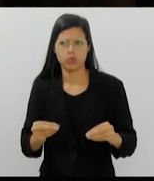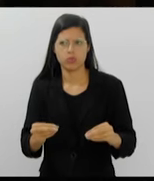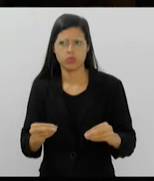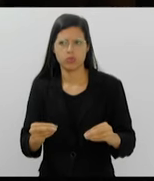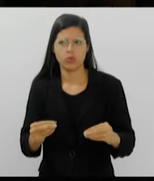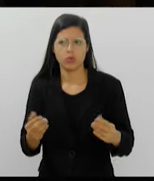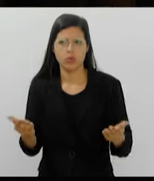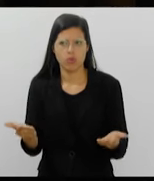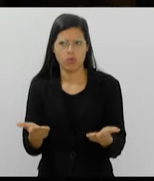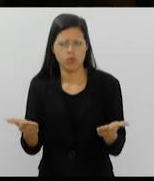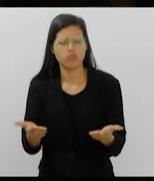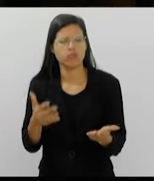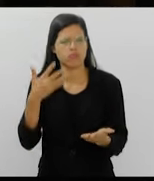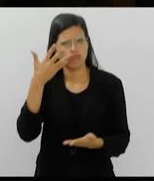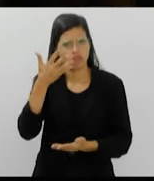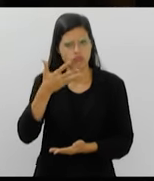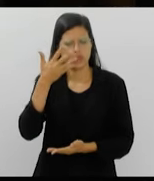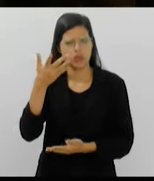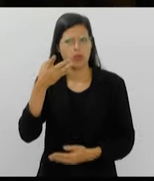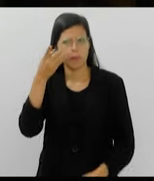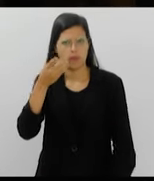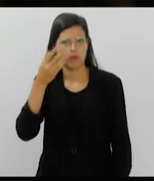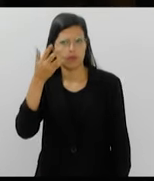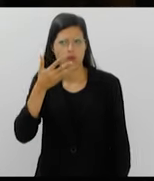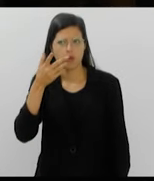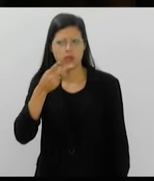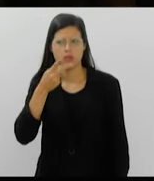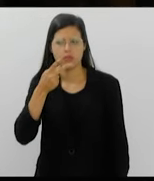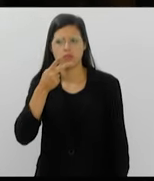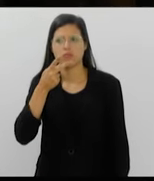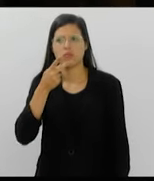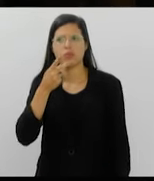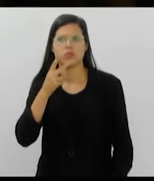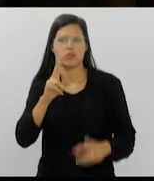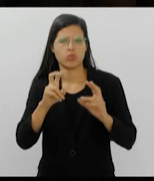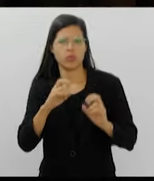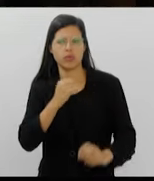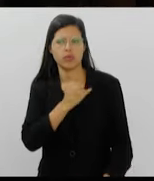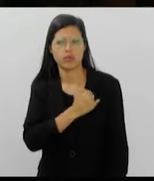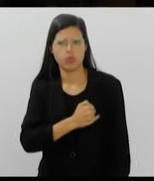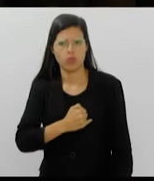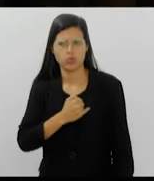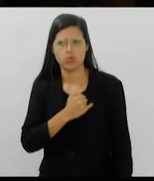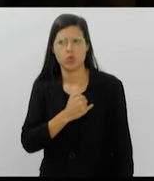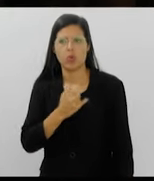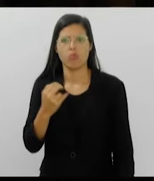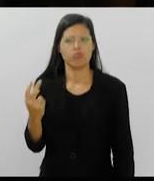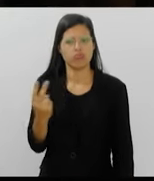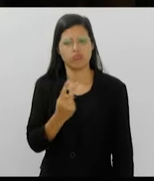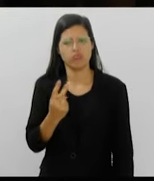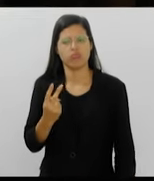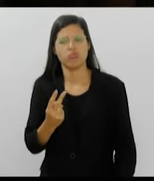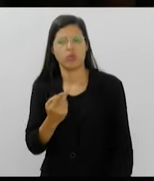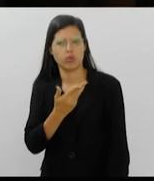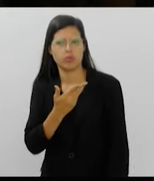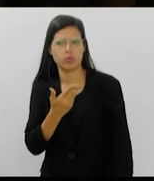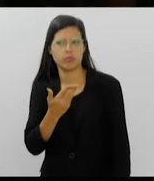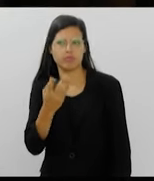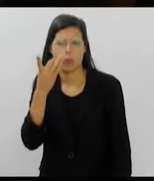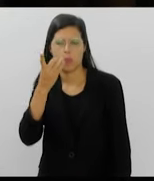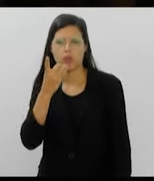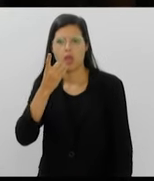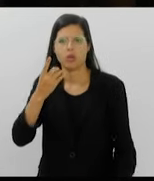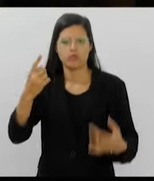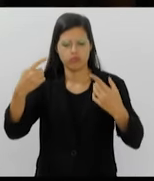de fala nessa casa, citando o caso de São João de Meriti, onde dois colegas disputaram a eleição municipal e